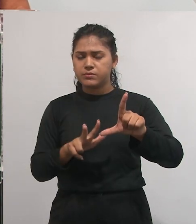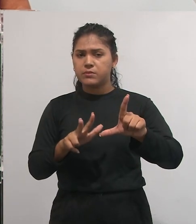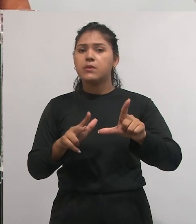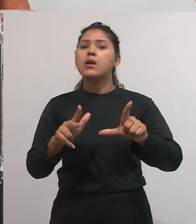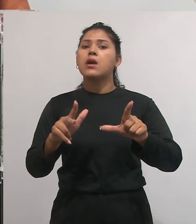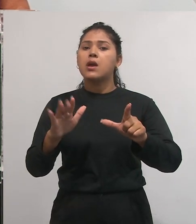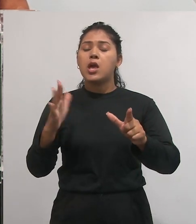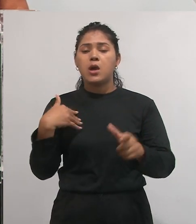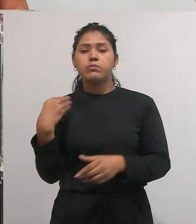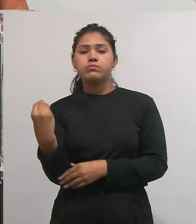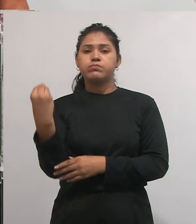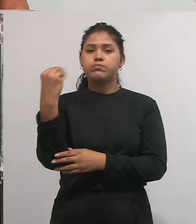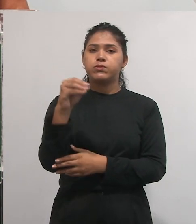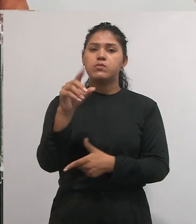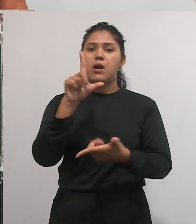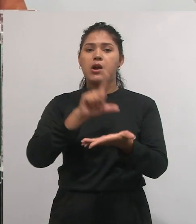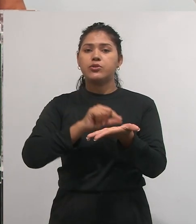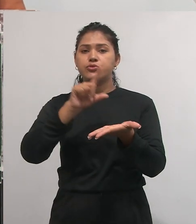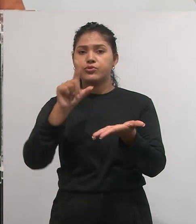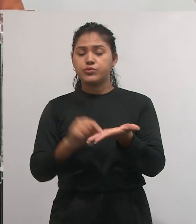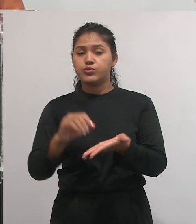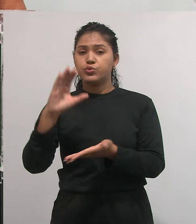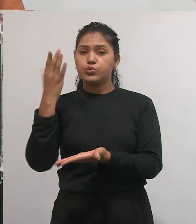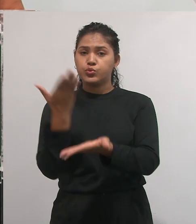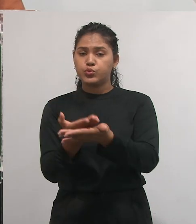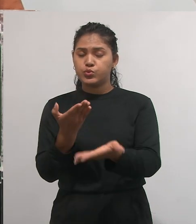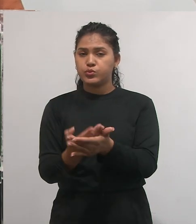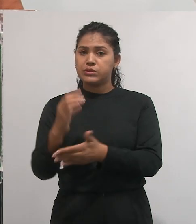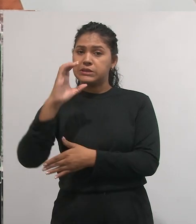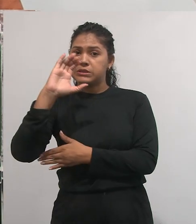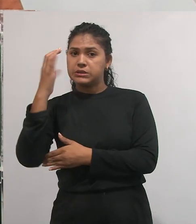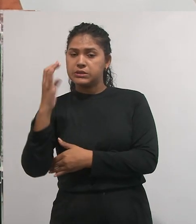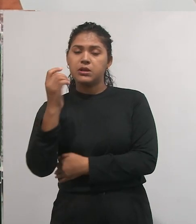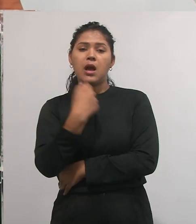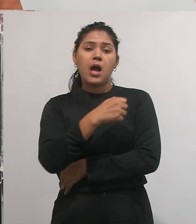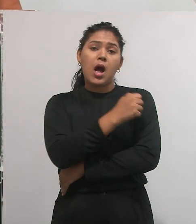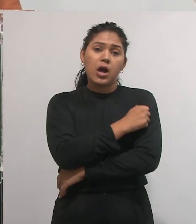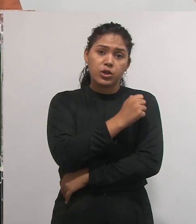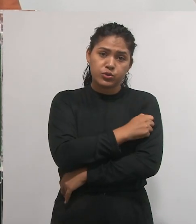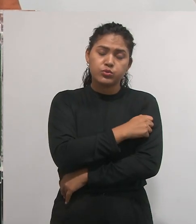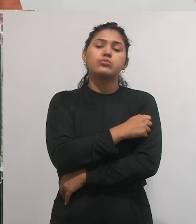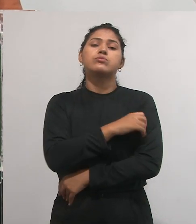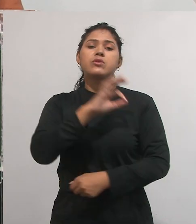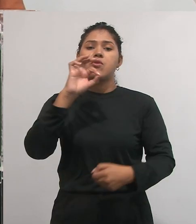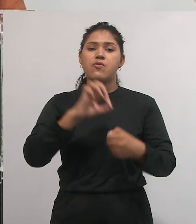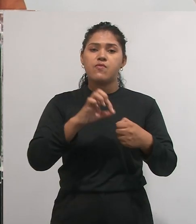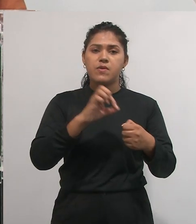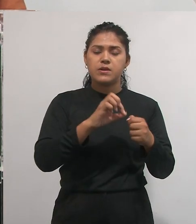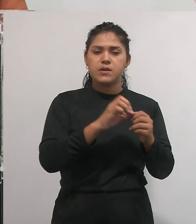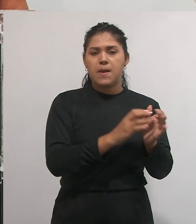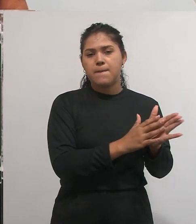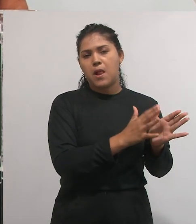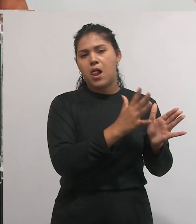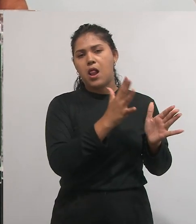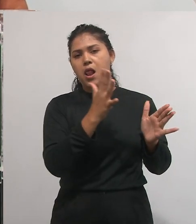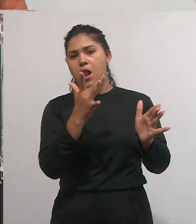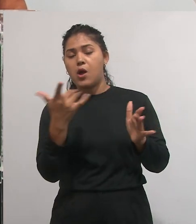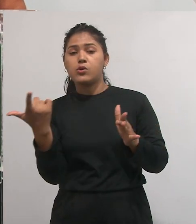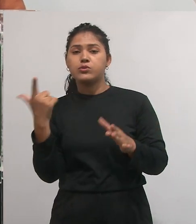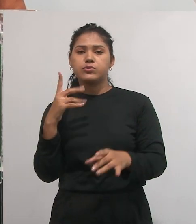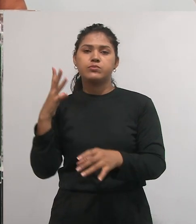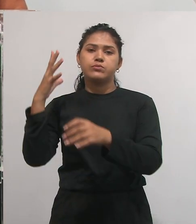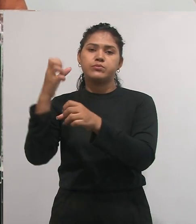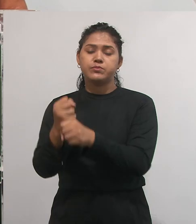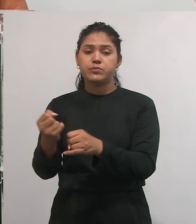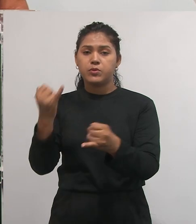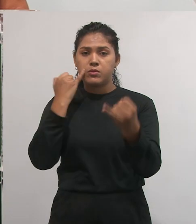no AVA, que foi a partir de um artigo, de um estudo científico realizado por alunos que chegaram